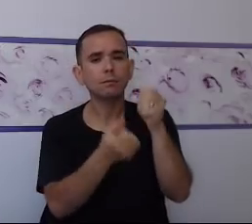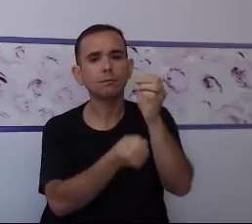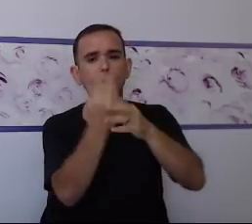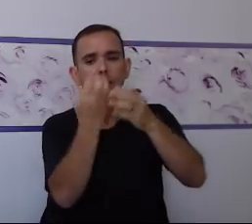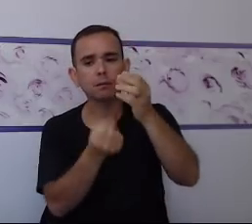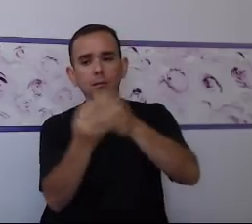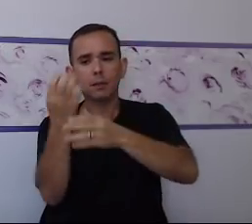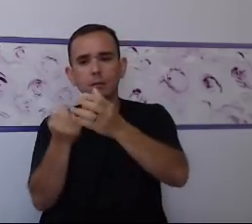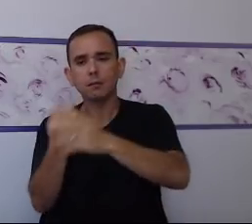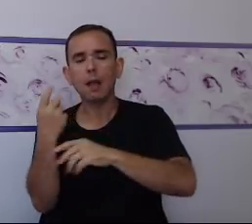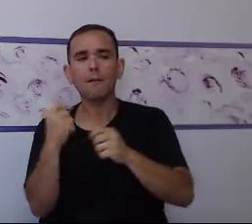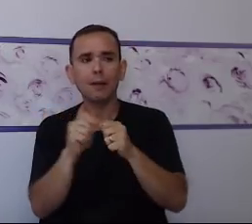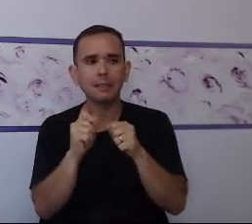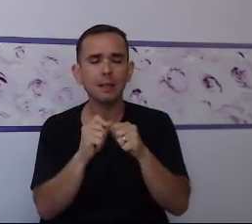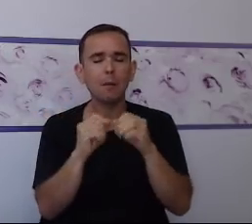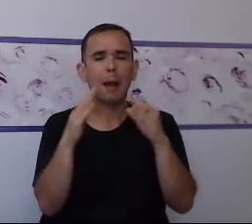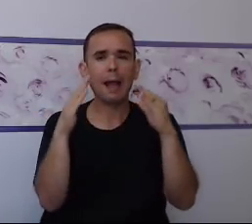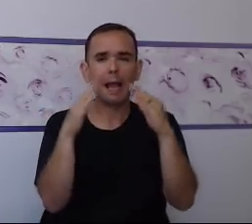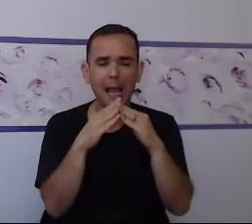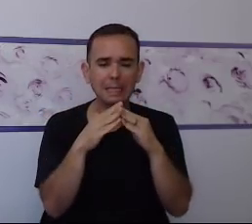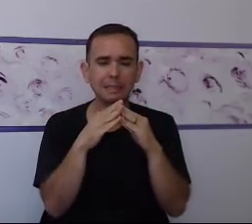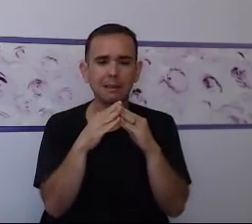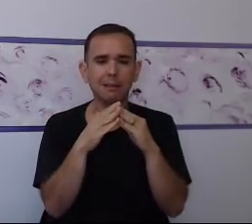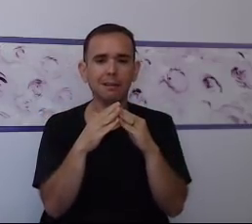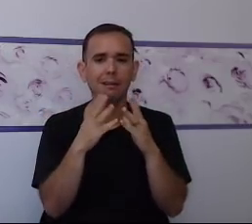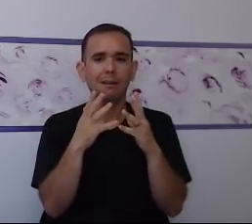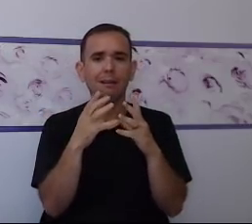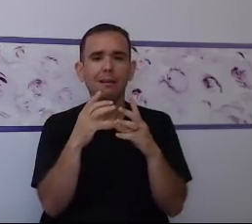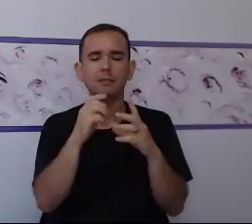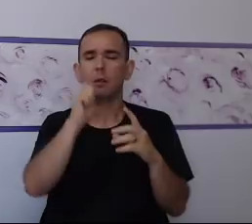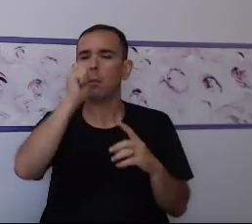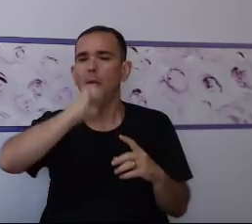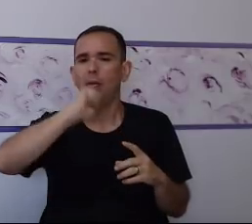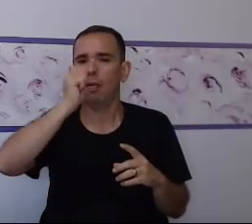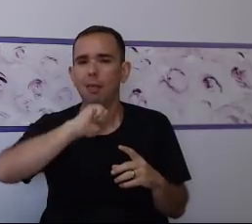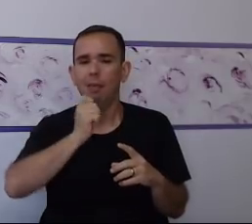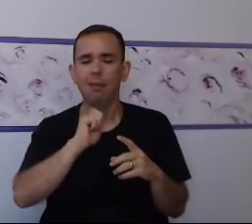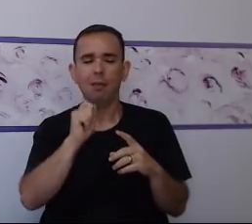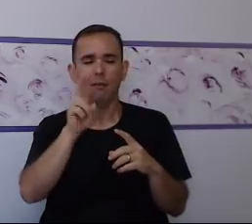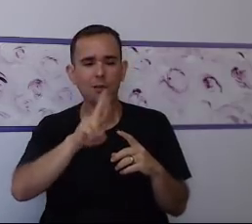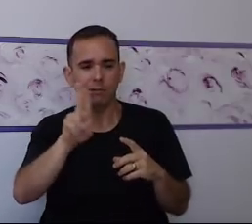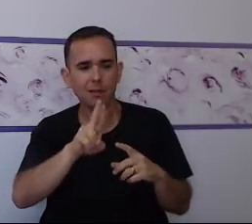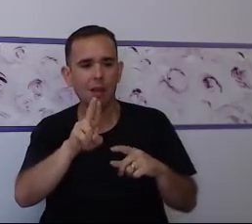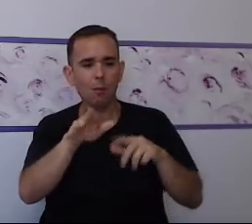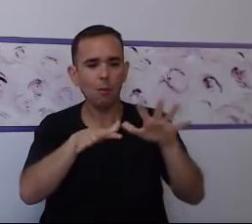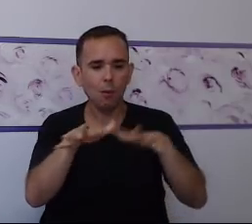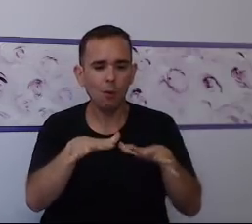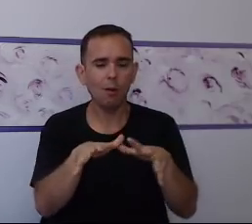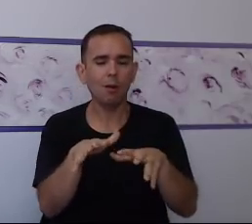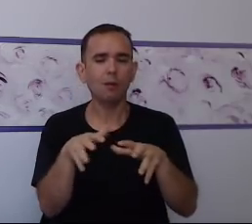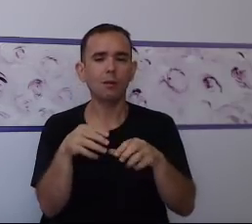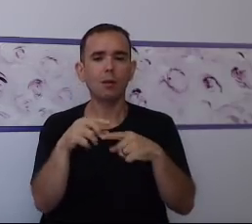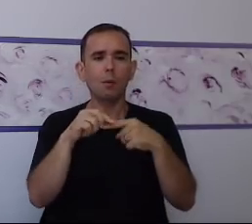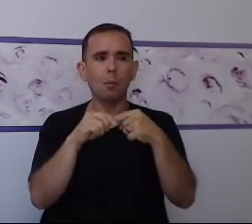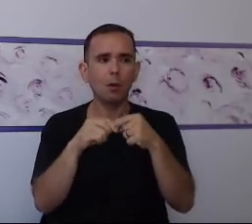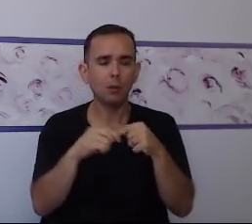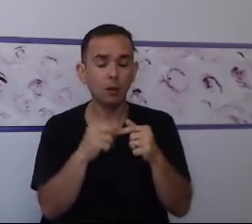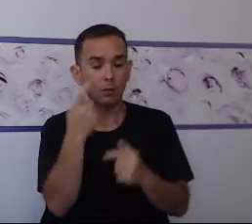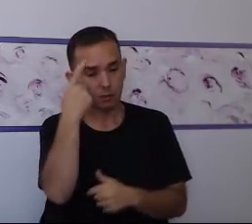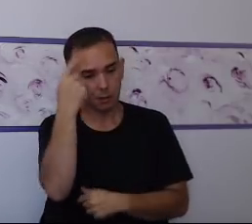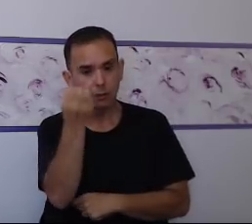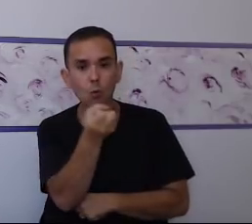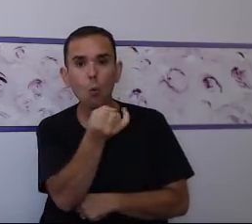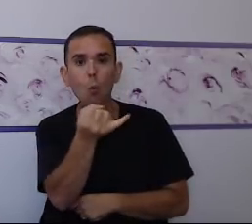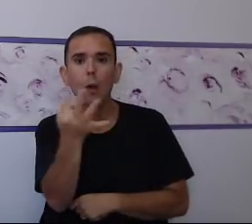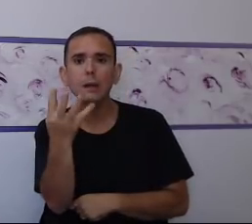E agora eu vou fazer uma casa de palitinhos de picolé, onde eu vou trabalhar a coordenação motora, onde eu vou trabalhar a noção de quantidade.